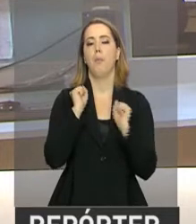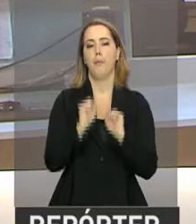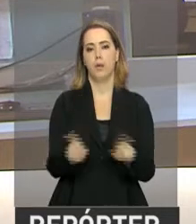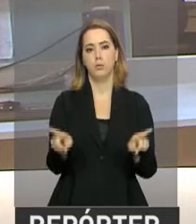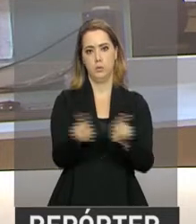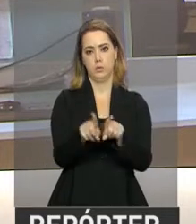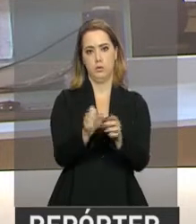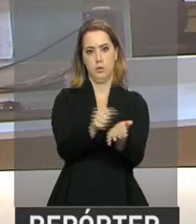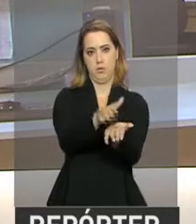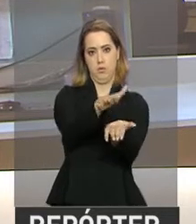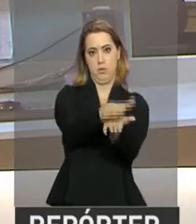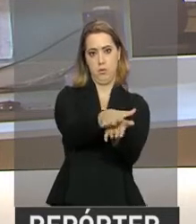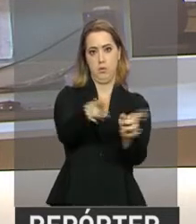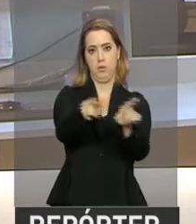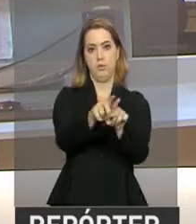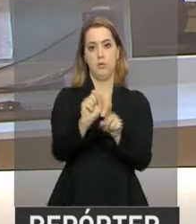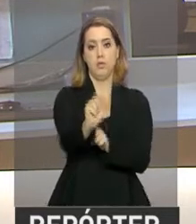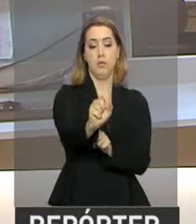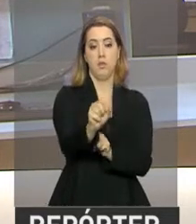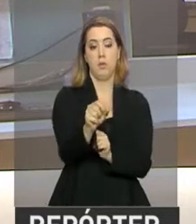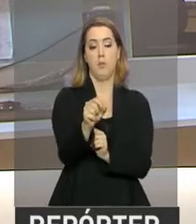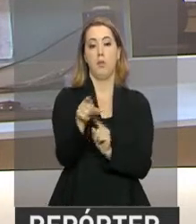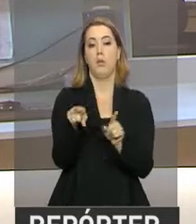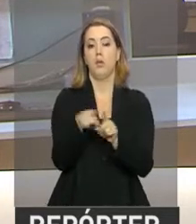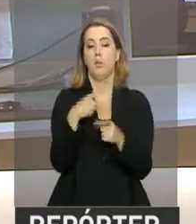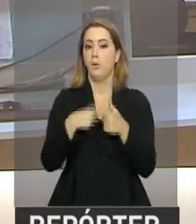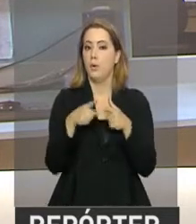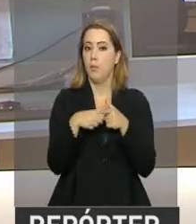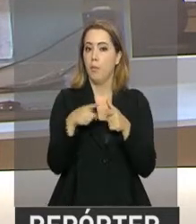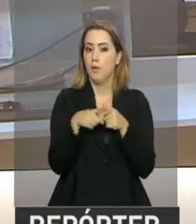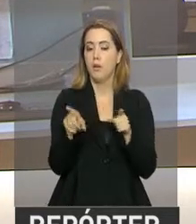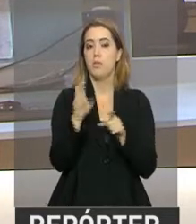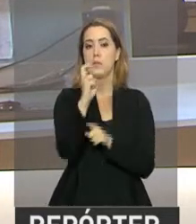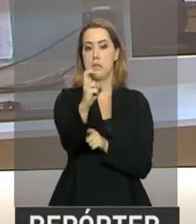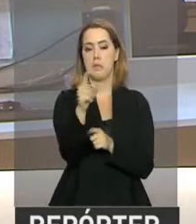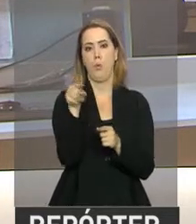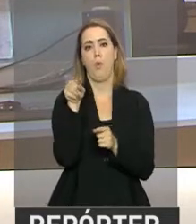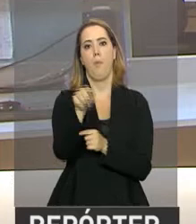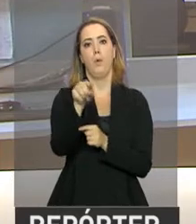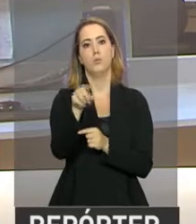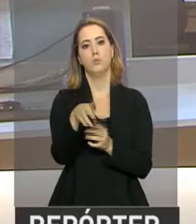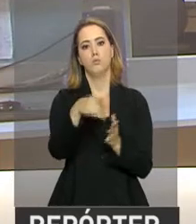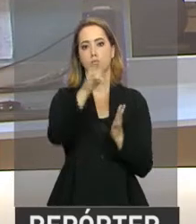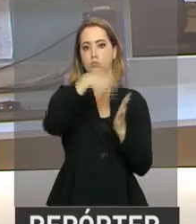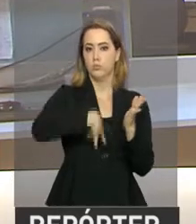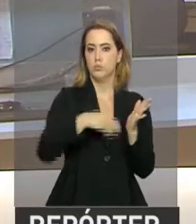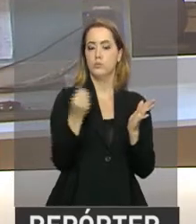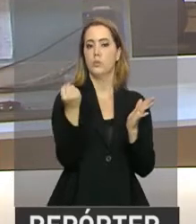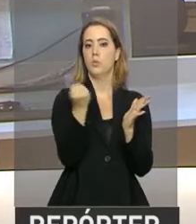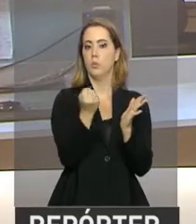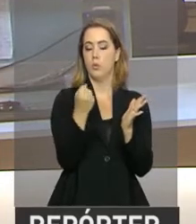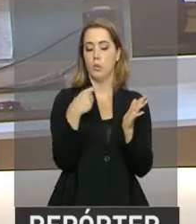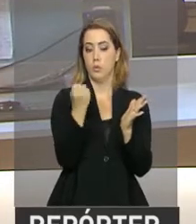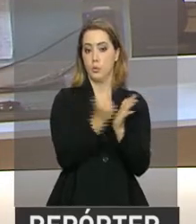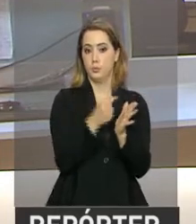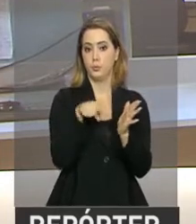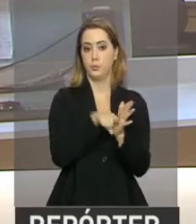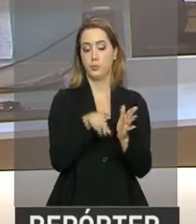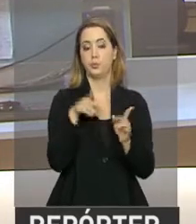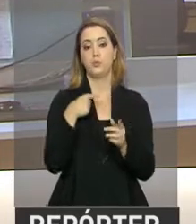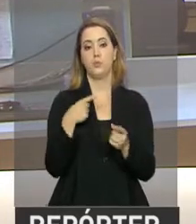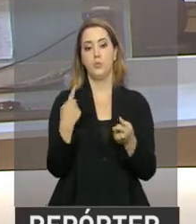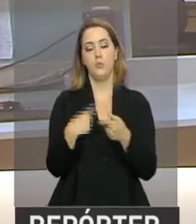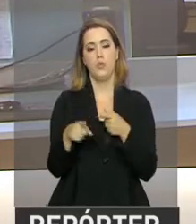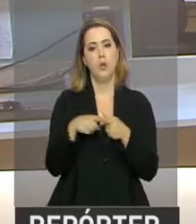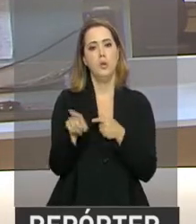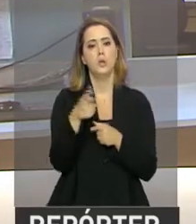considerada falta grave o responsável vai receber cinco pontos na carteira a decisão é do conselho nacional de trânsito contran a medida